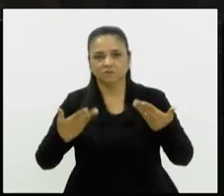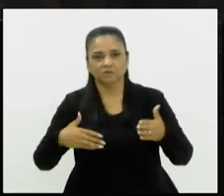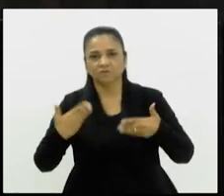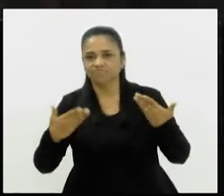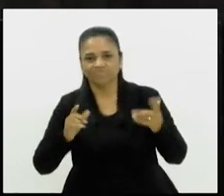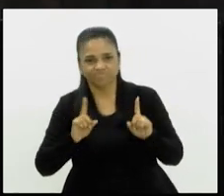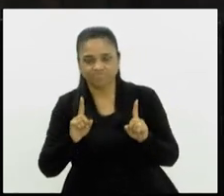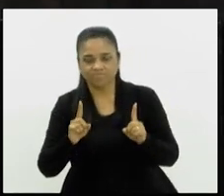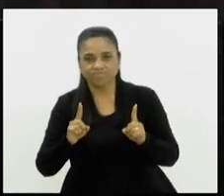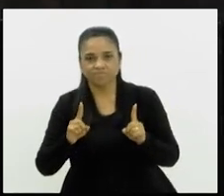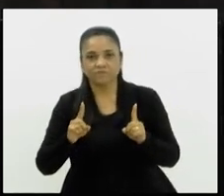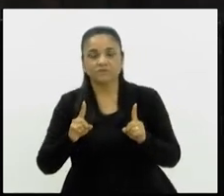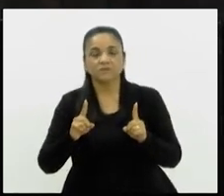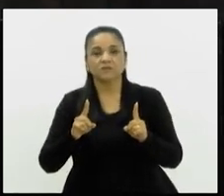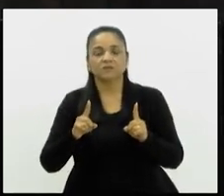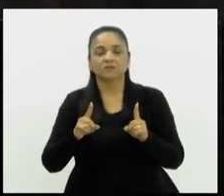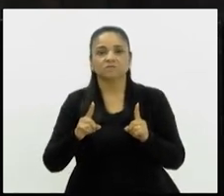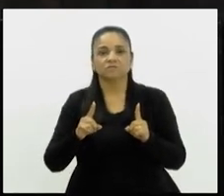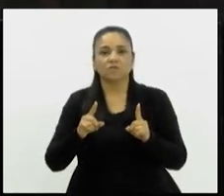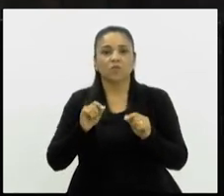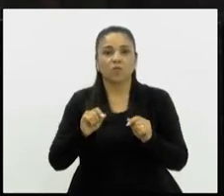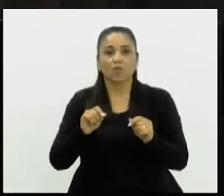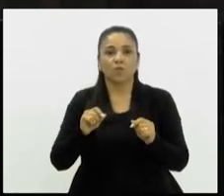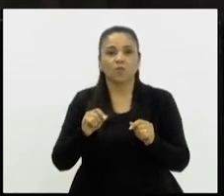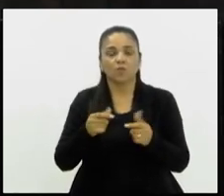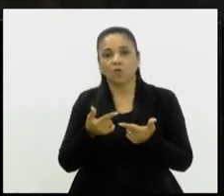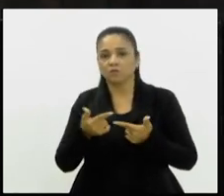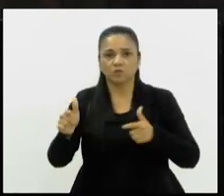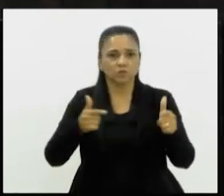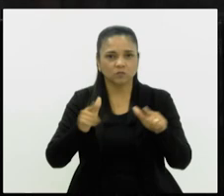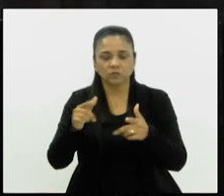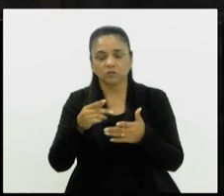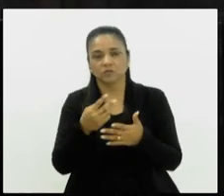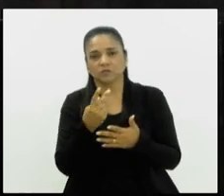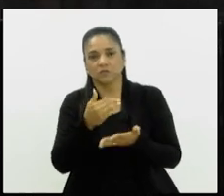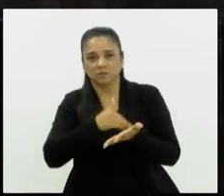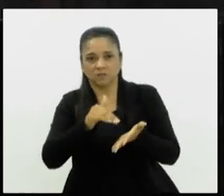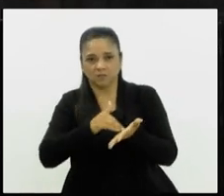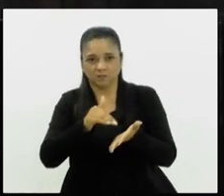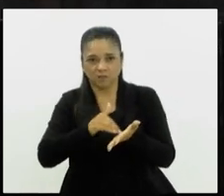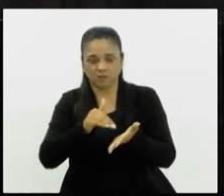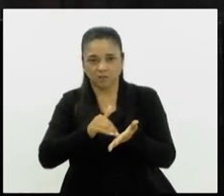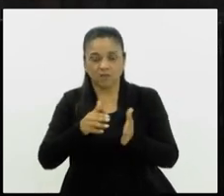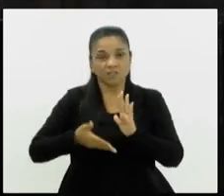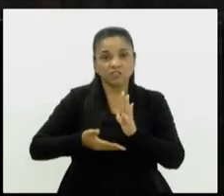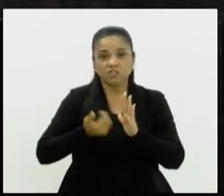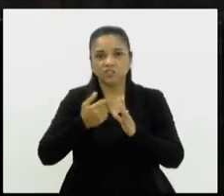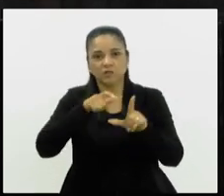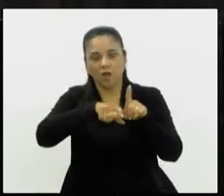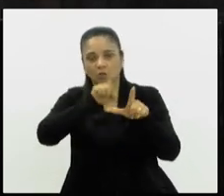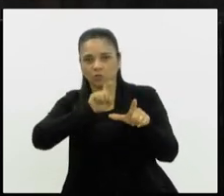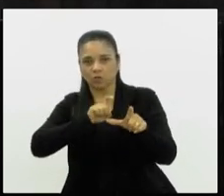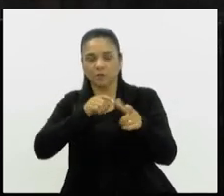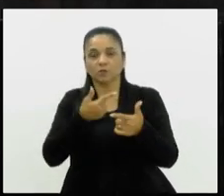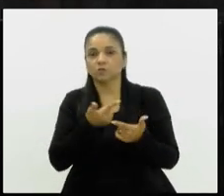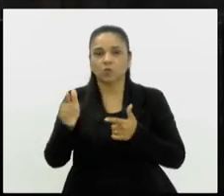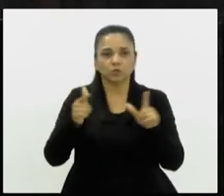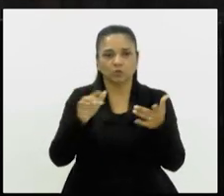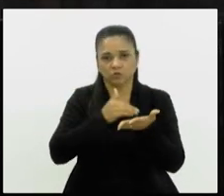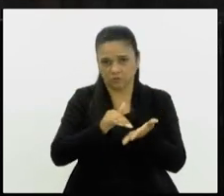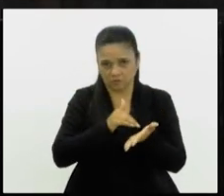porque desprestigia as outras duas secretarias e tira a autonomia dos outros